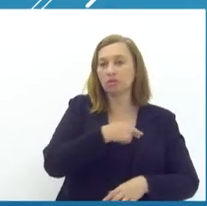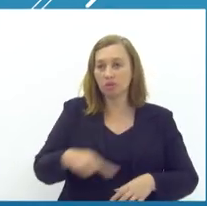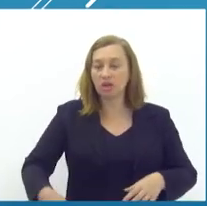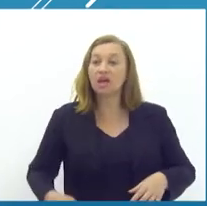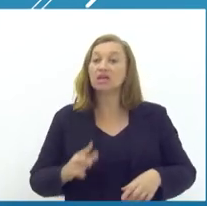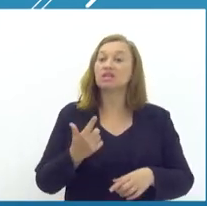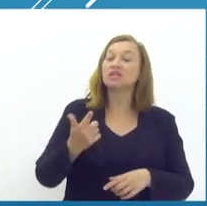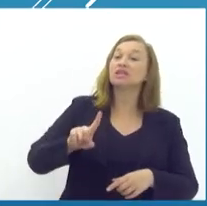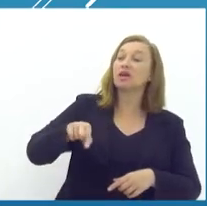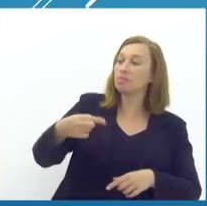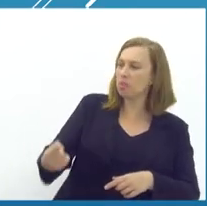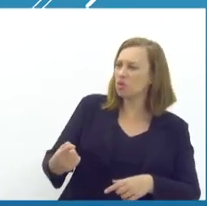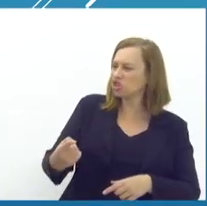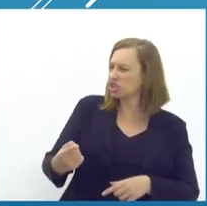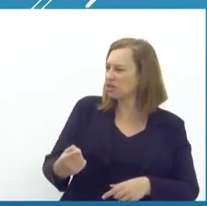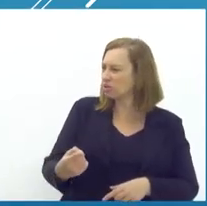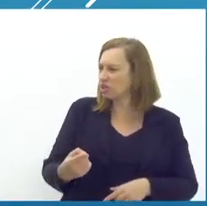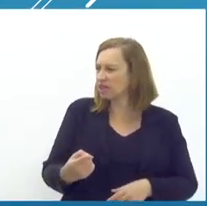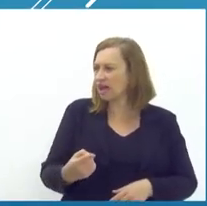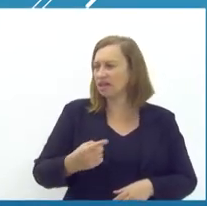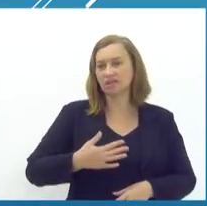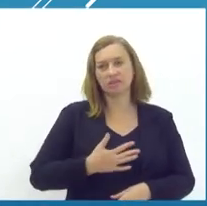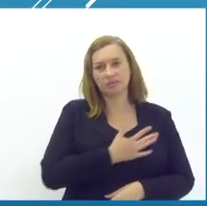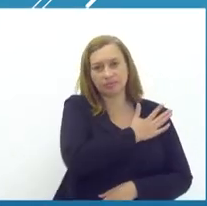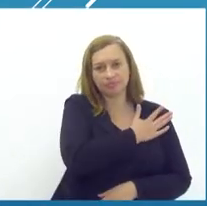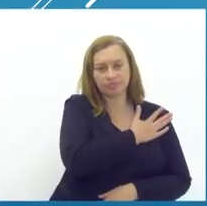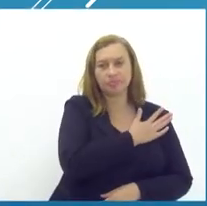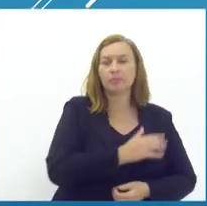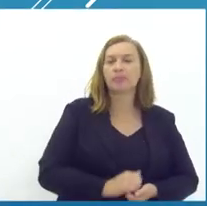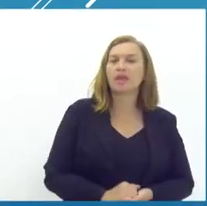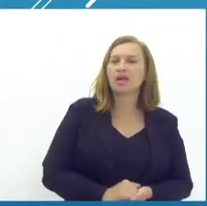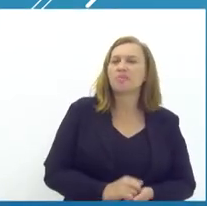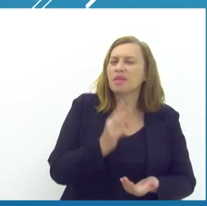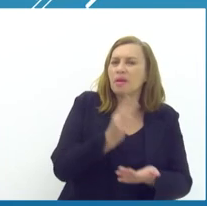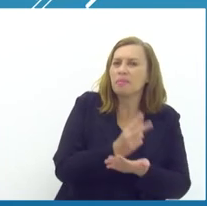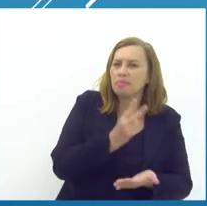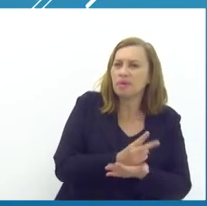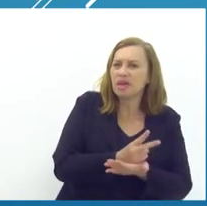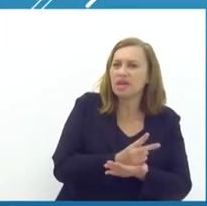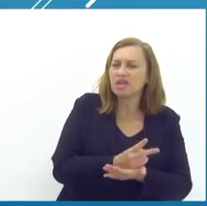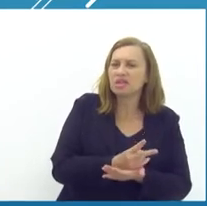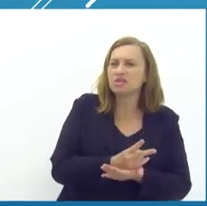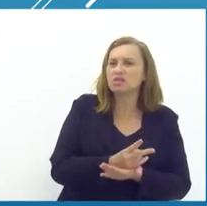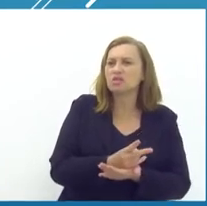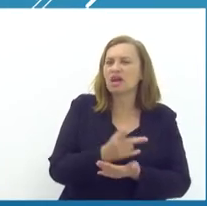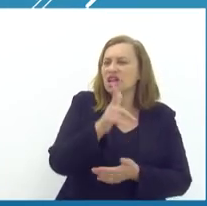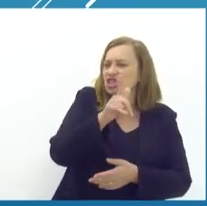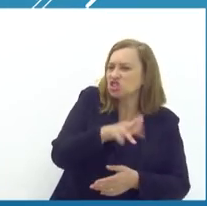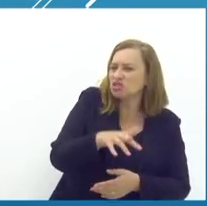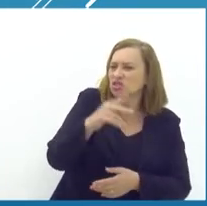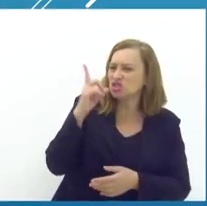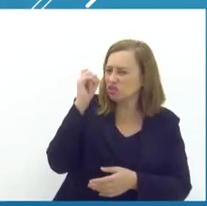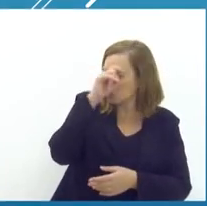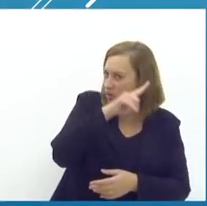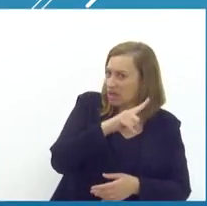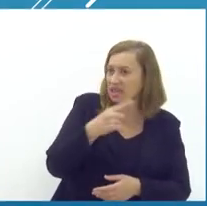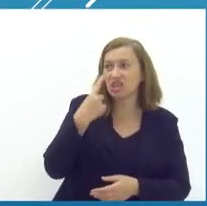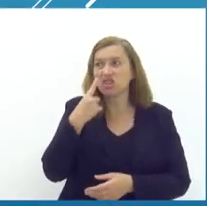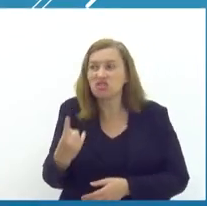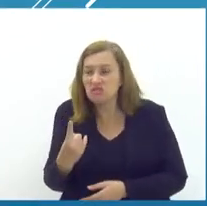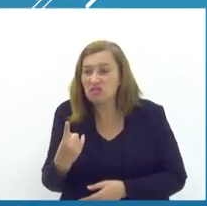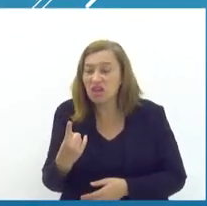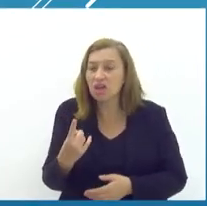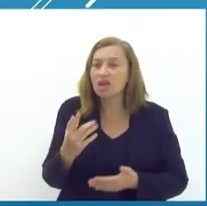mas o PIB crescia e crescer em vários momentos mesmo com aqueles voos de galinha que a gente chama que eles sobe desce sobe e desce e